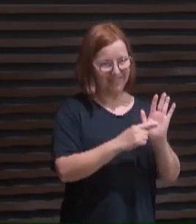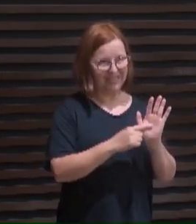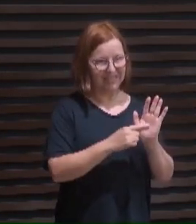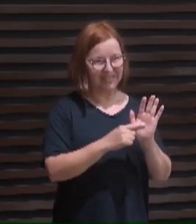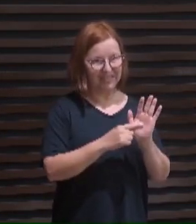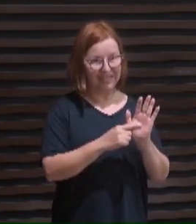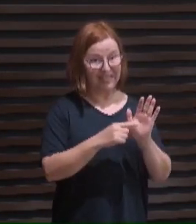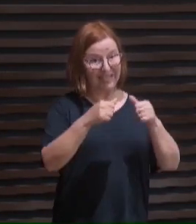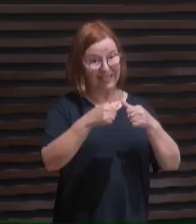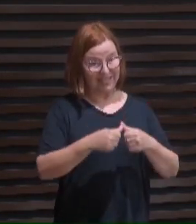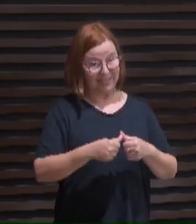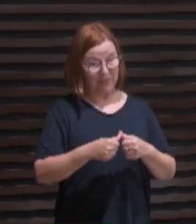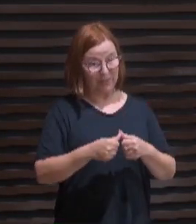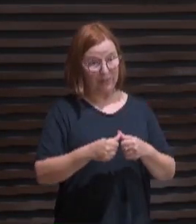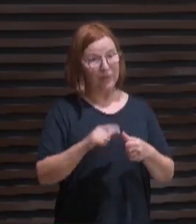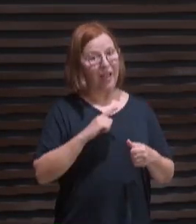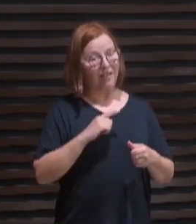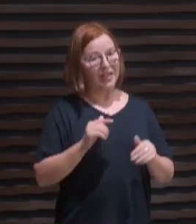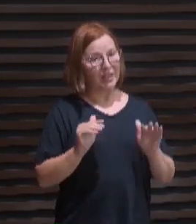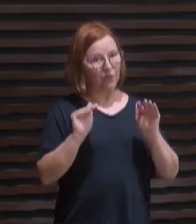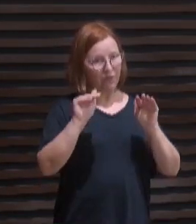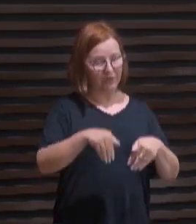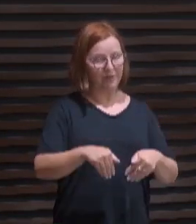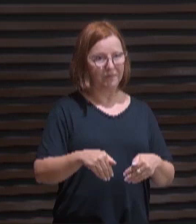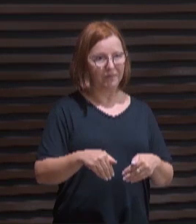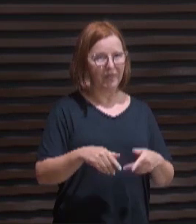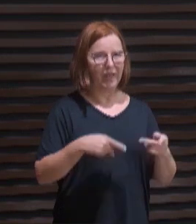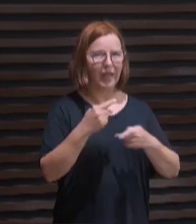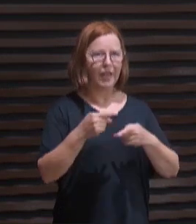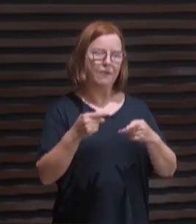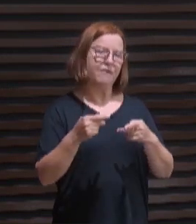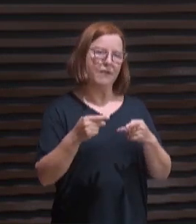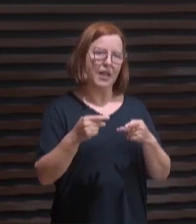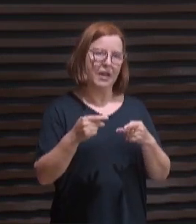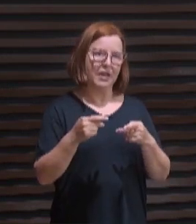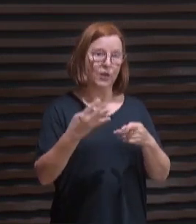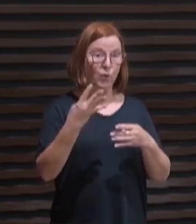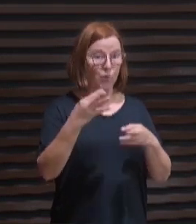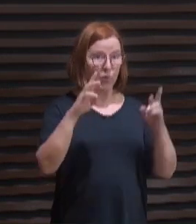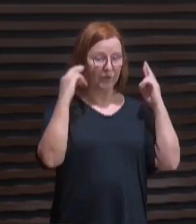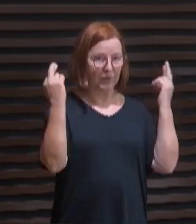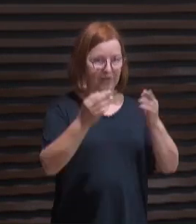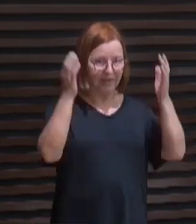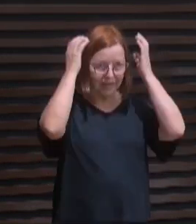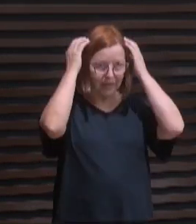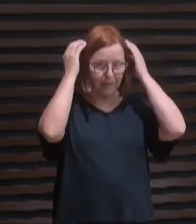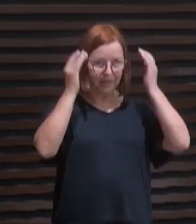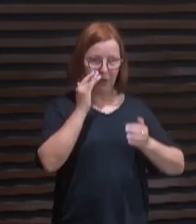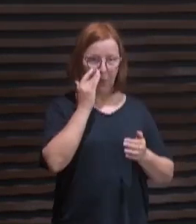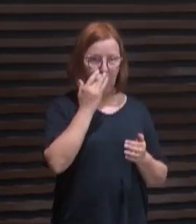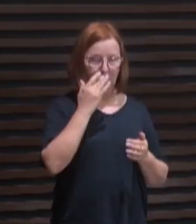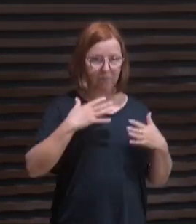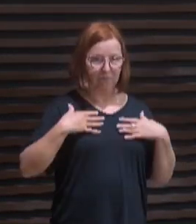ter um fim. E aí ele descreve aqueles reinos, cabeça de ouro, peito